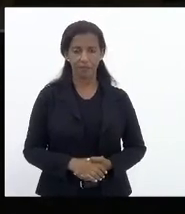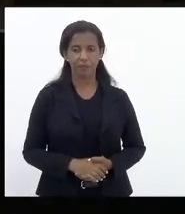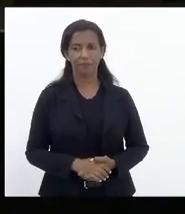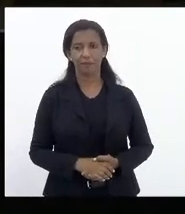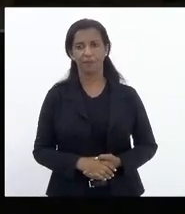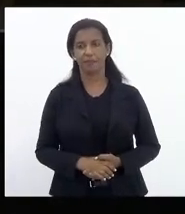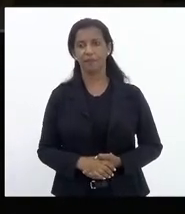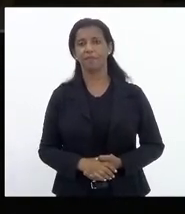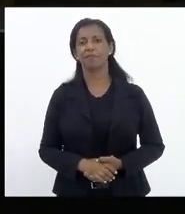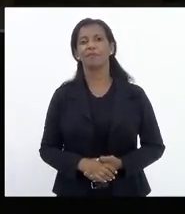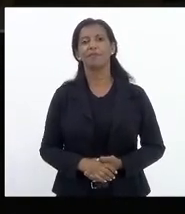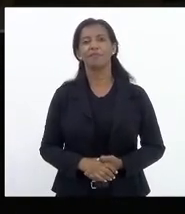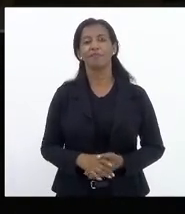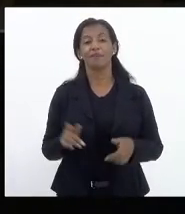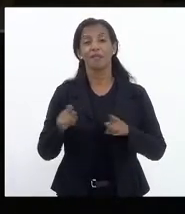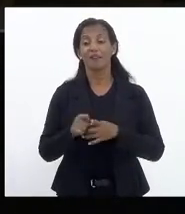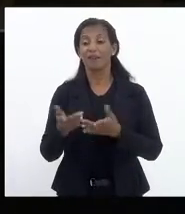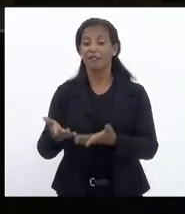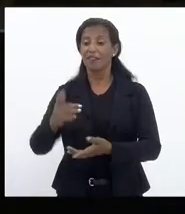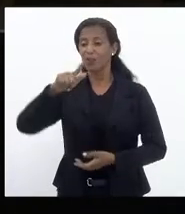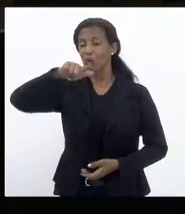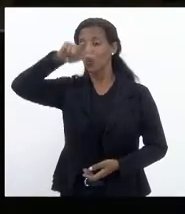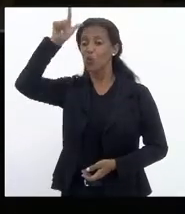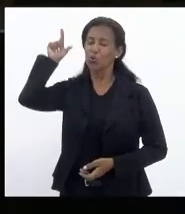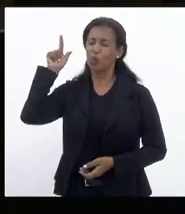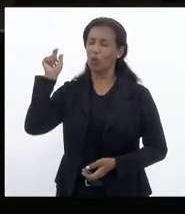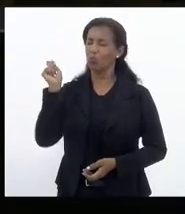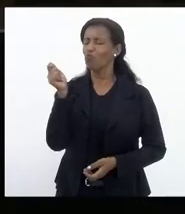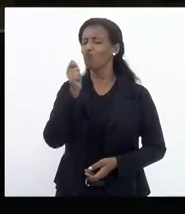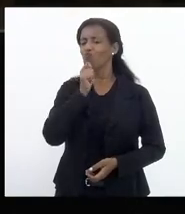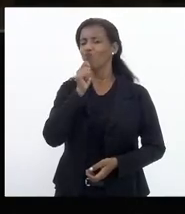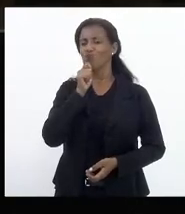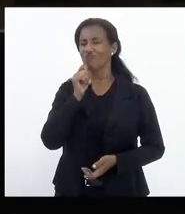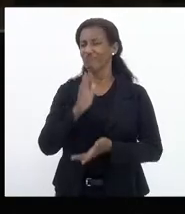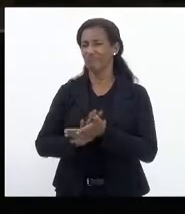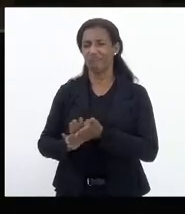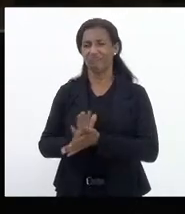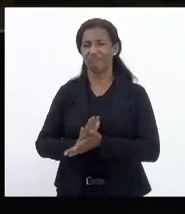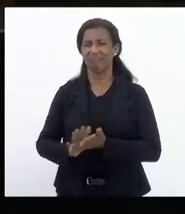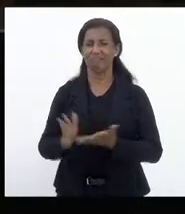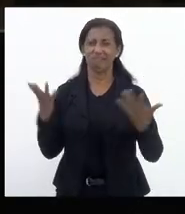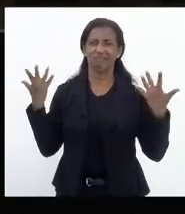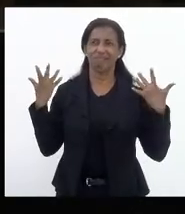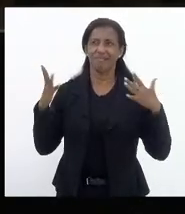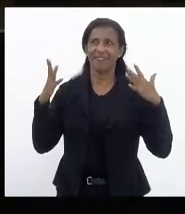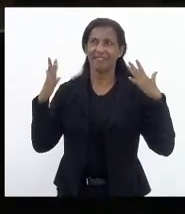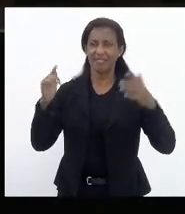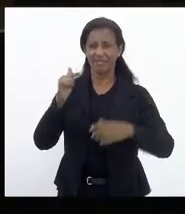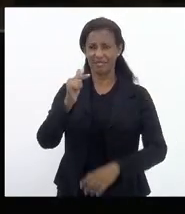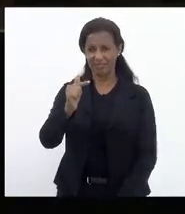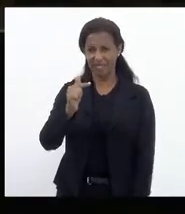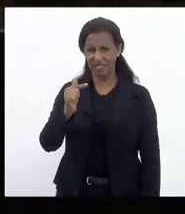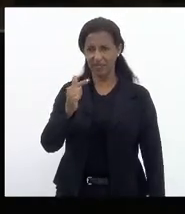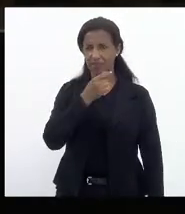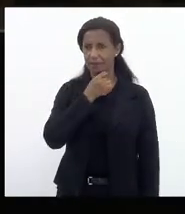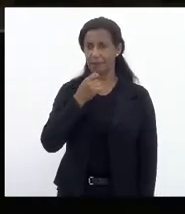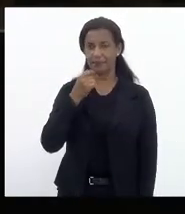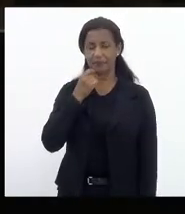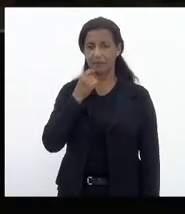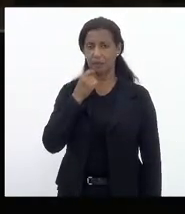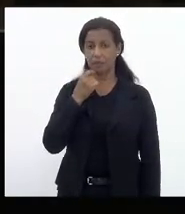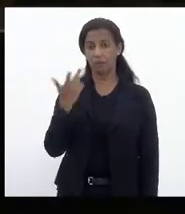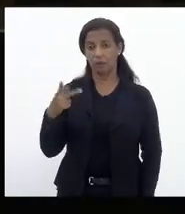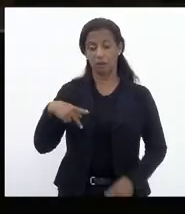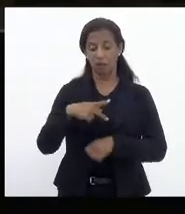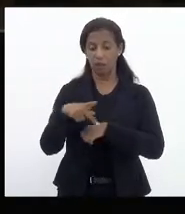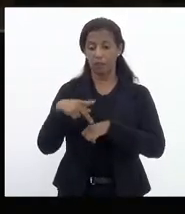deputado nos Paulo que nós não temos muito a comemorar nesse dia sete de setembro porque do jeito que o nosso país está desgovernado